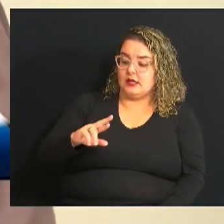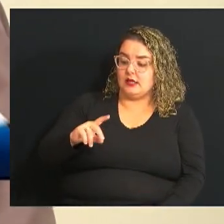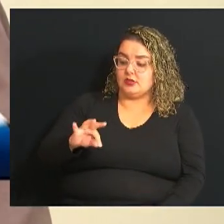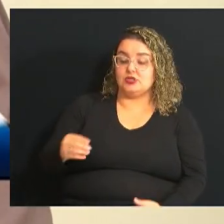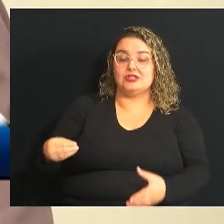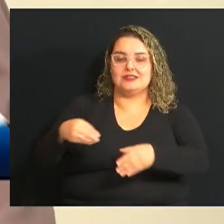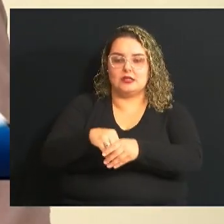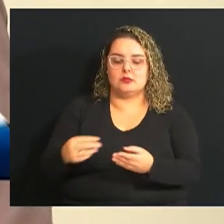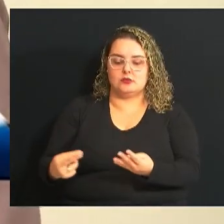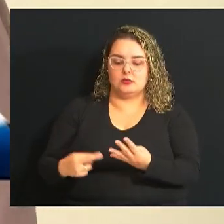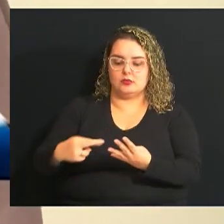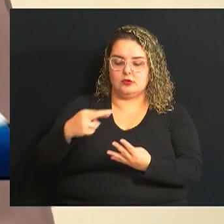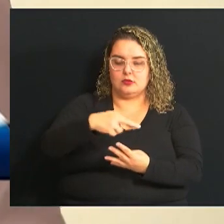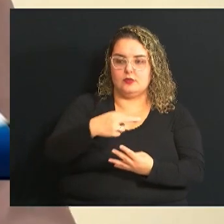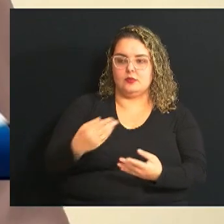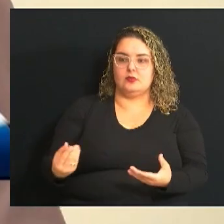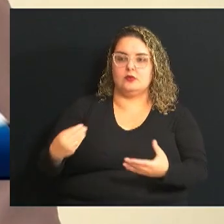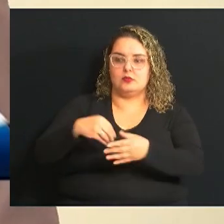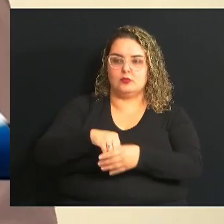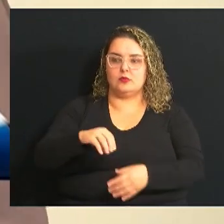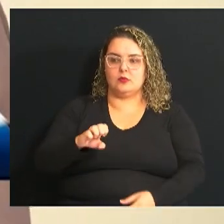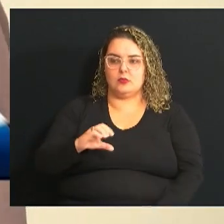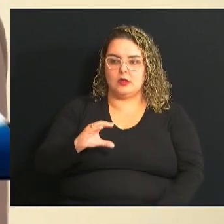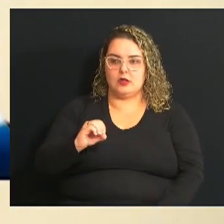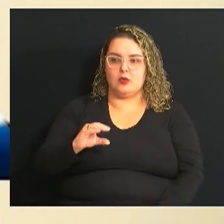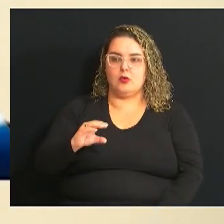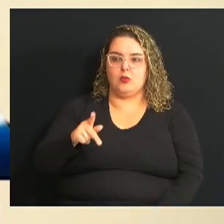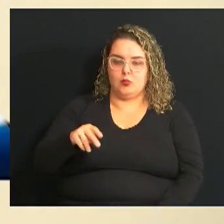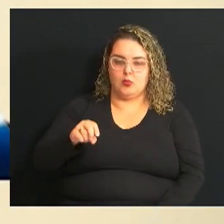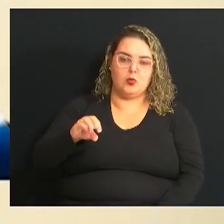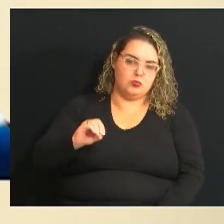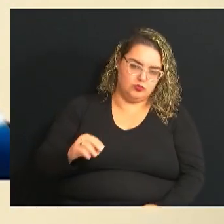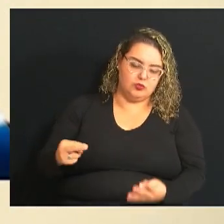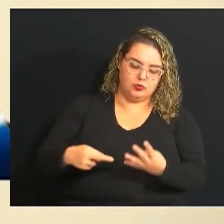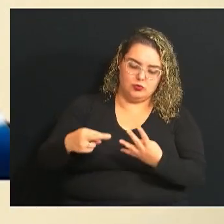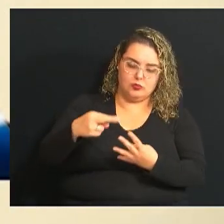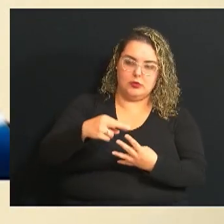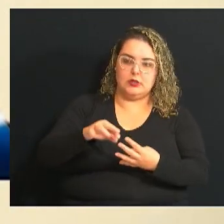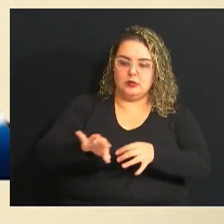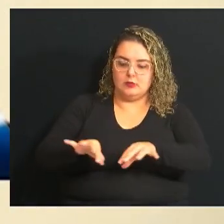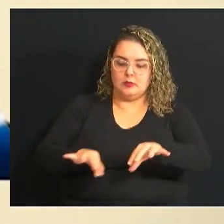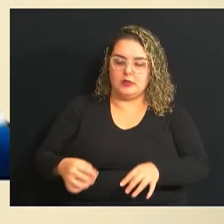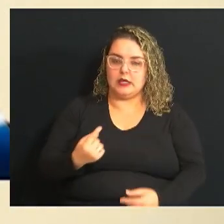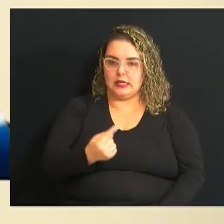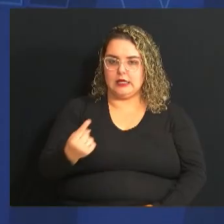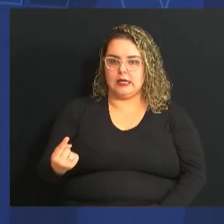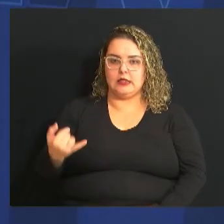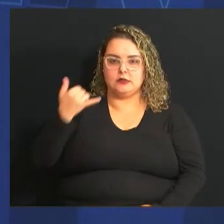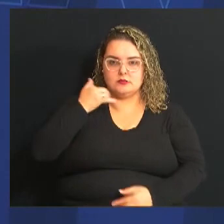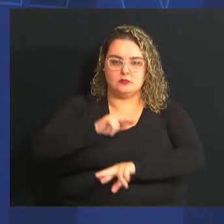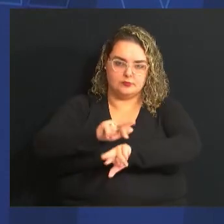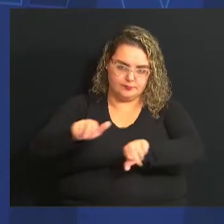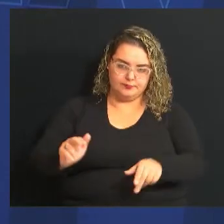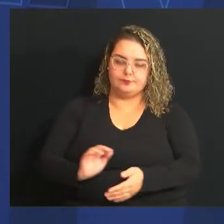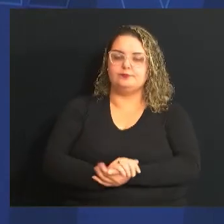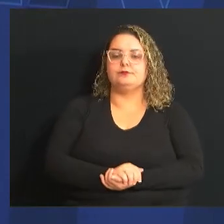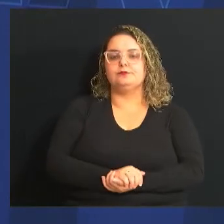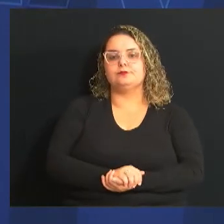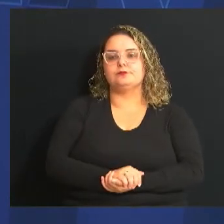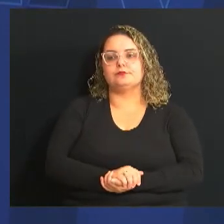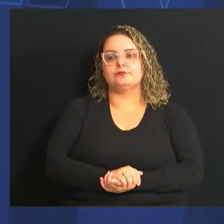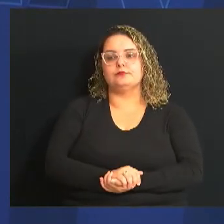preço justo. E de autoria do vereador Otto Alejandro, foi aprovado na RO de ontem o projeto